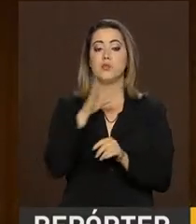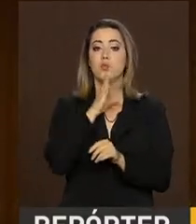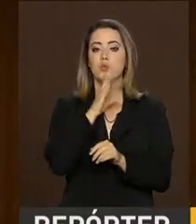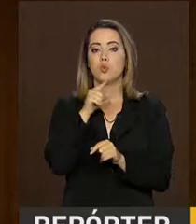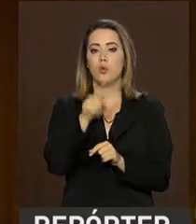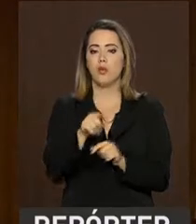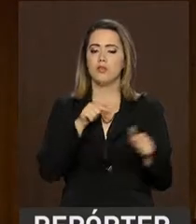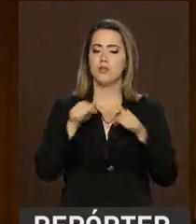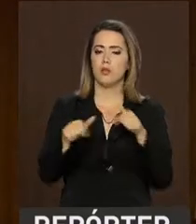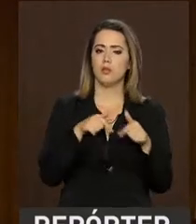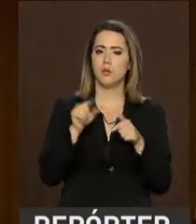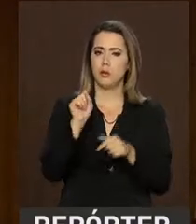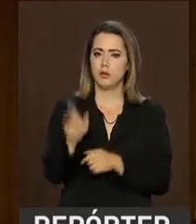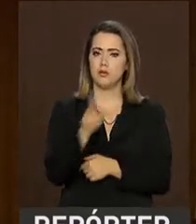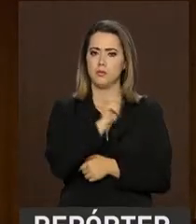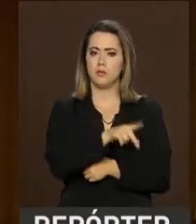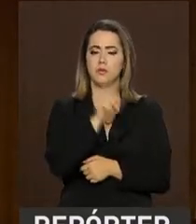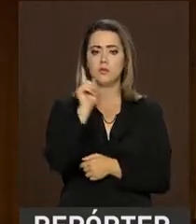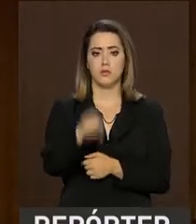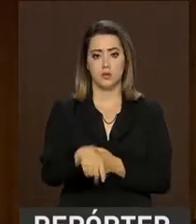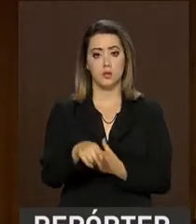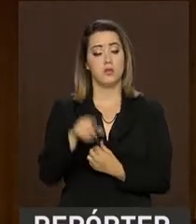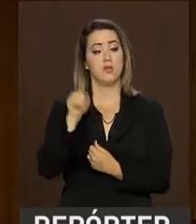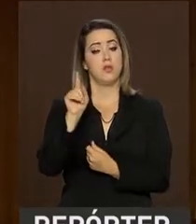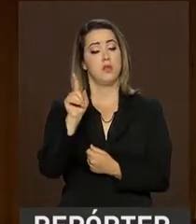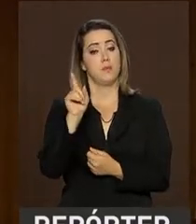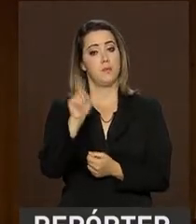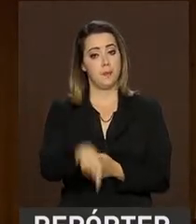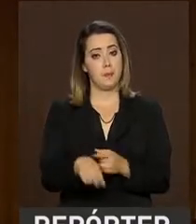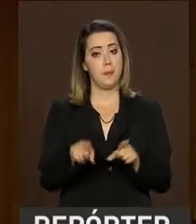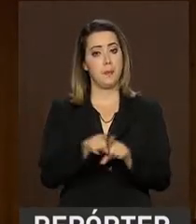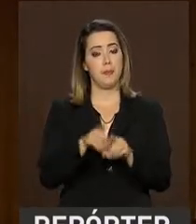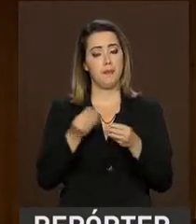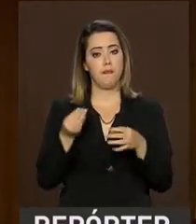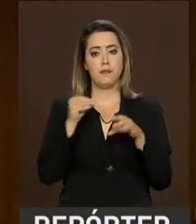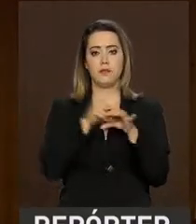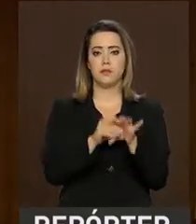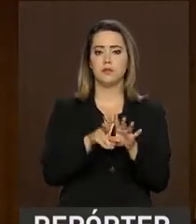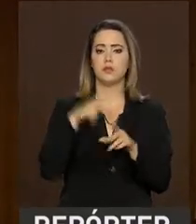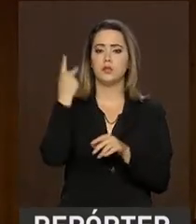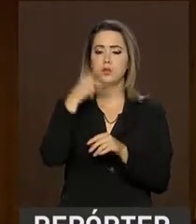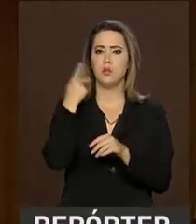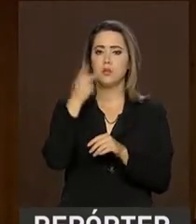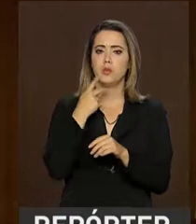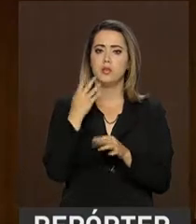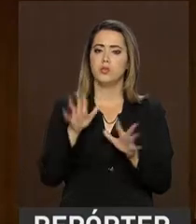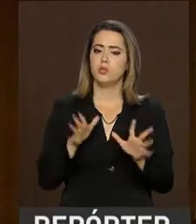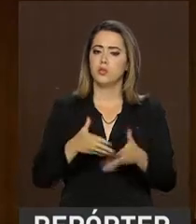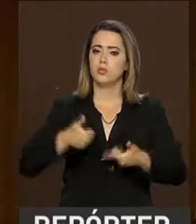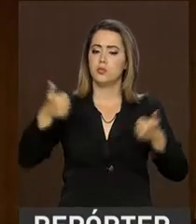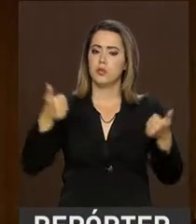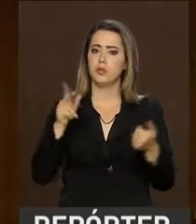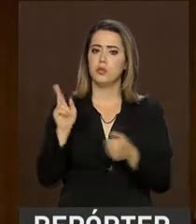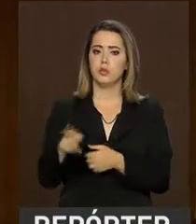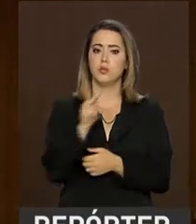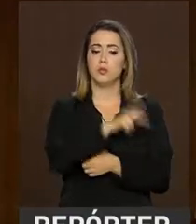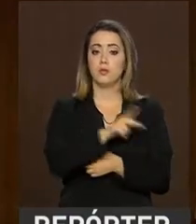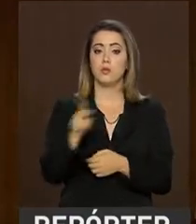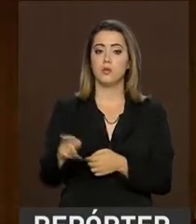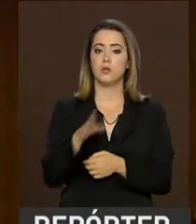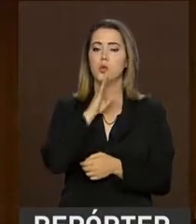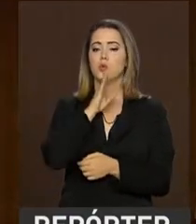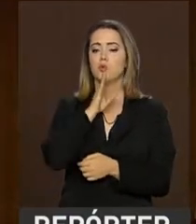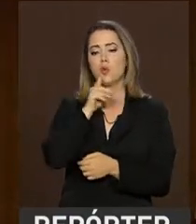destes professores o prêmio professores do brasil ele está inserido numa política de valorização do professor de